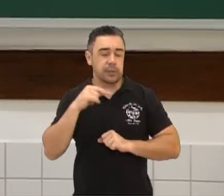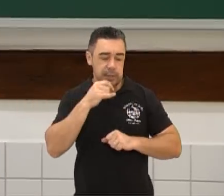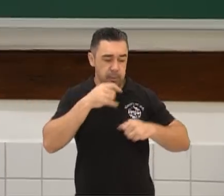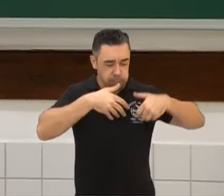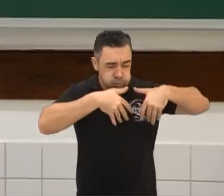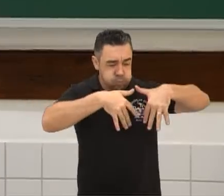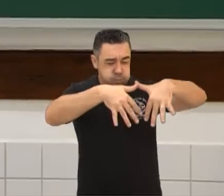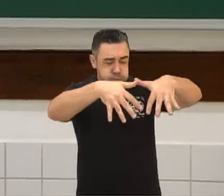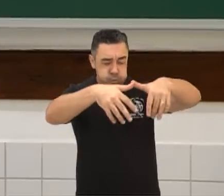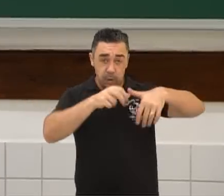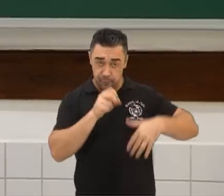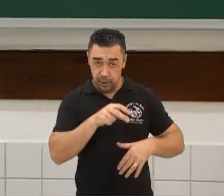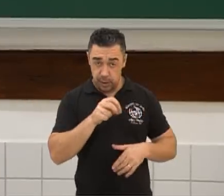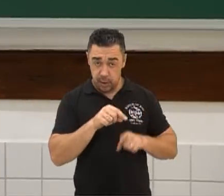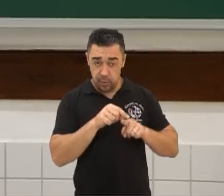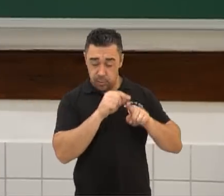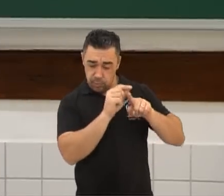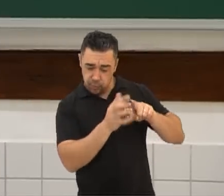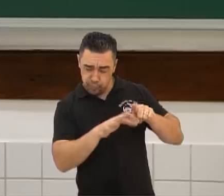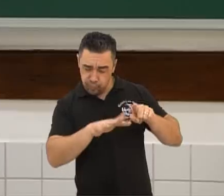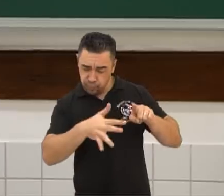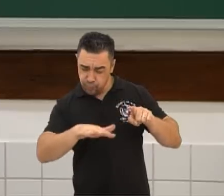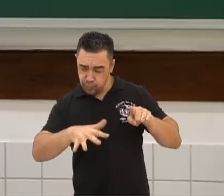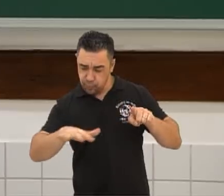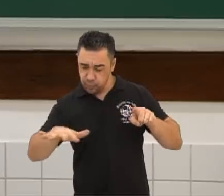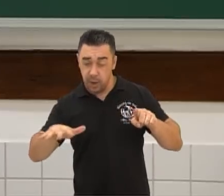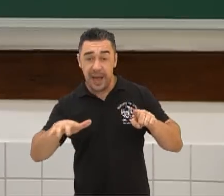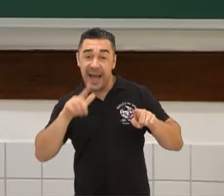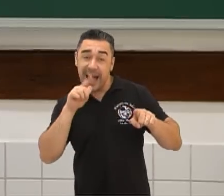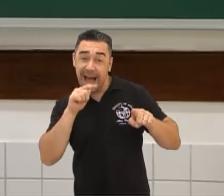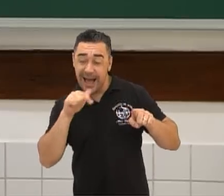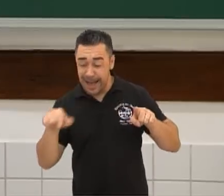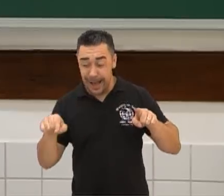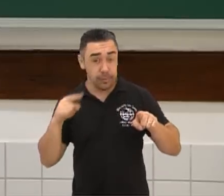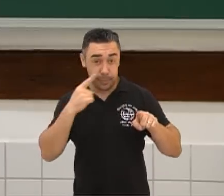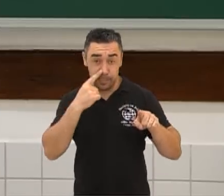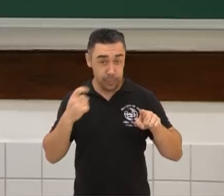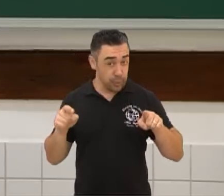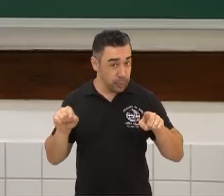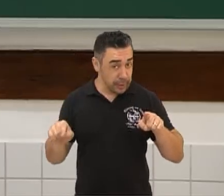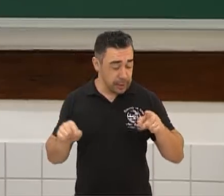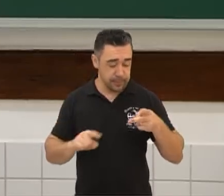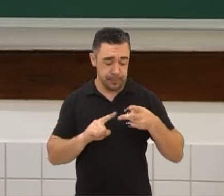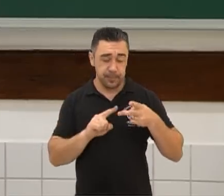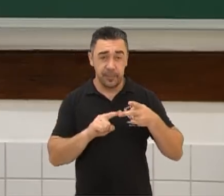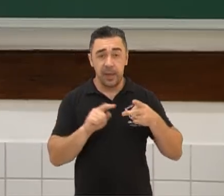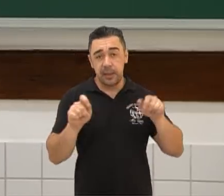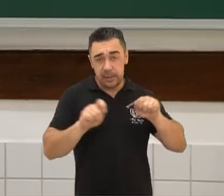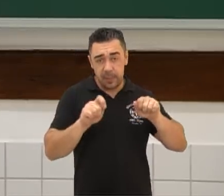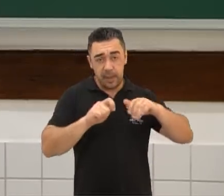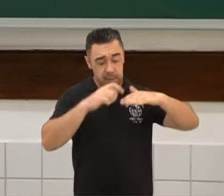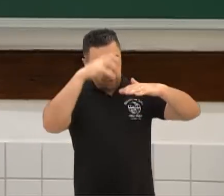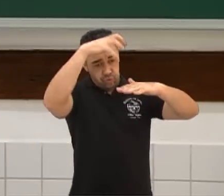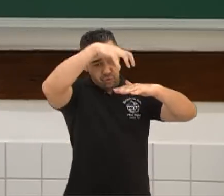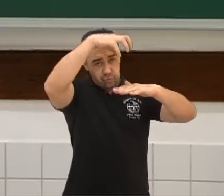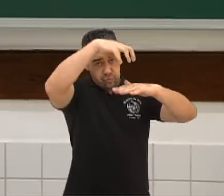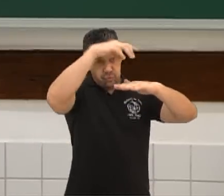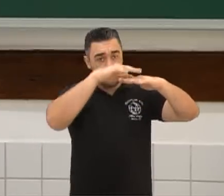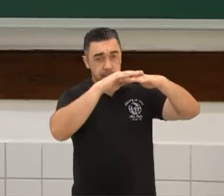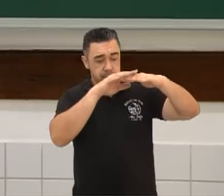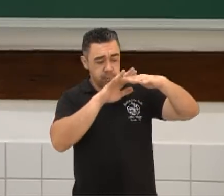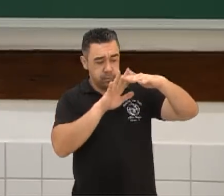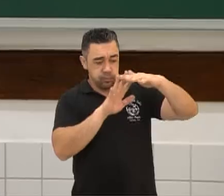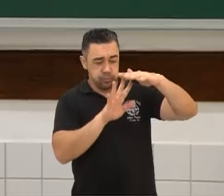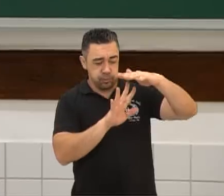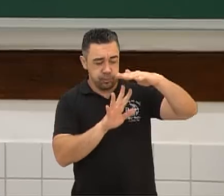pode contaminar o solo, e aí ele pode contaminar o lençol freático. Quando chove nessas